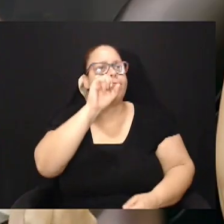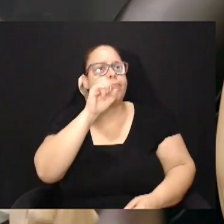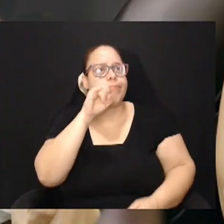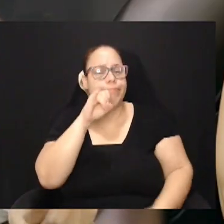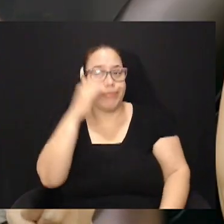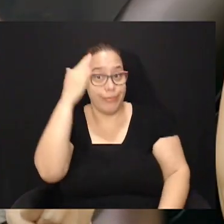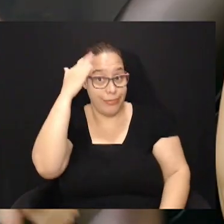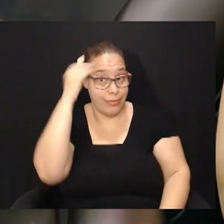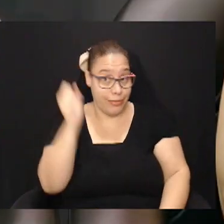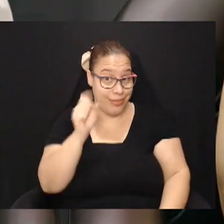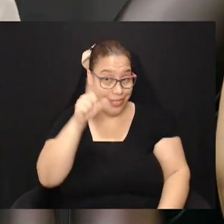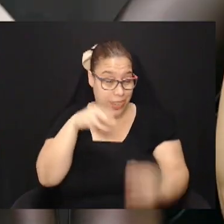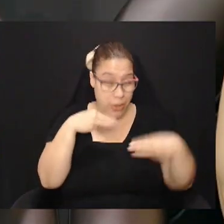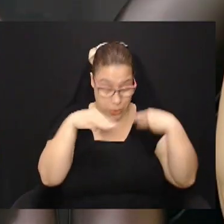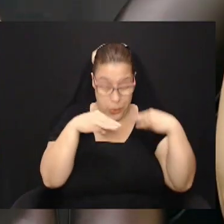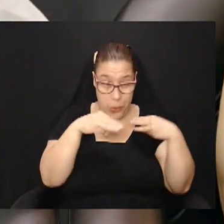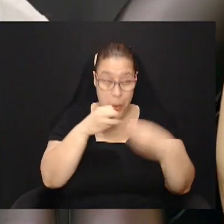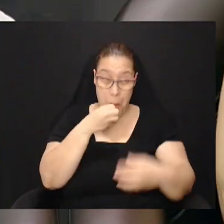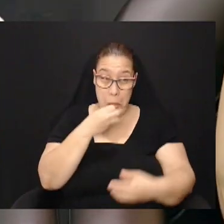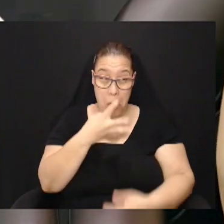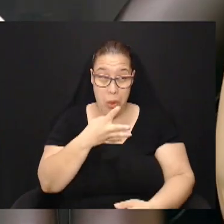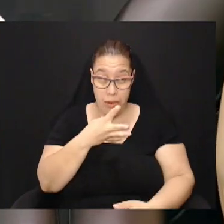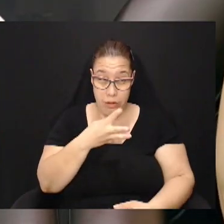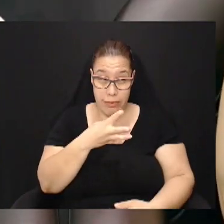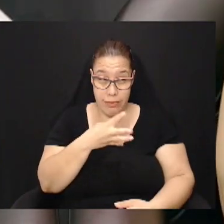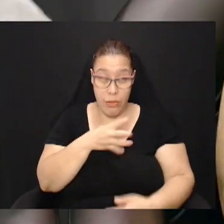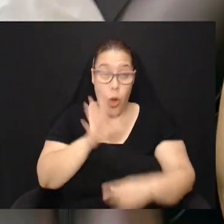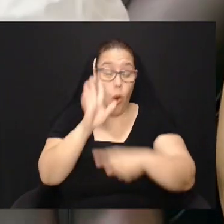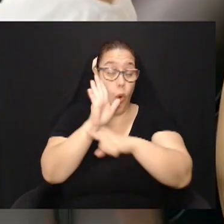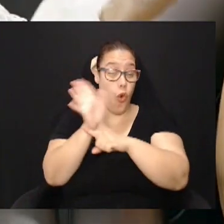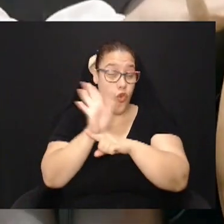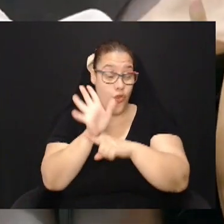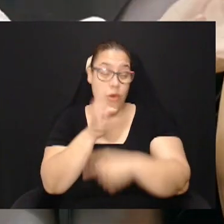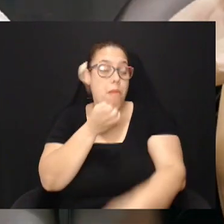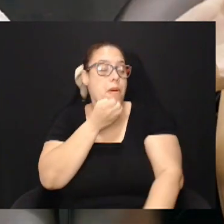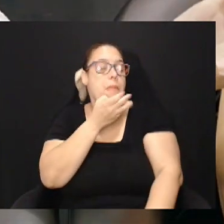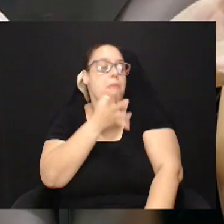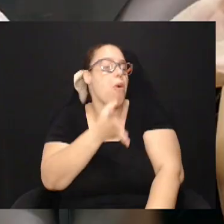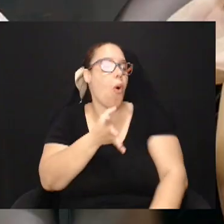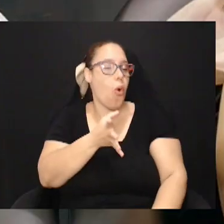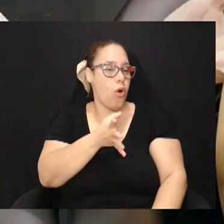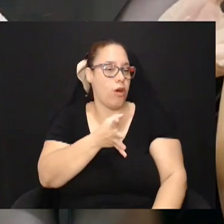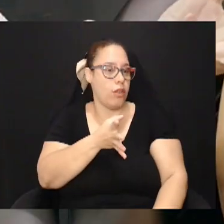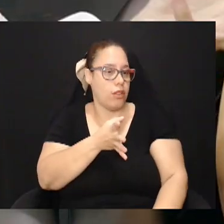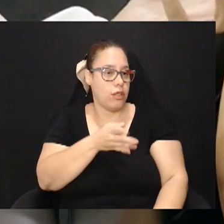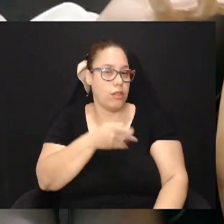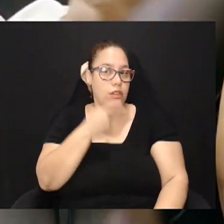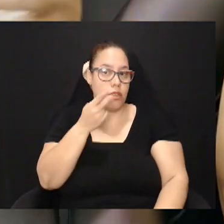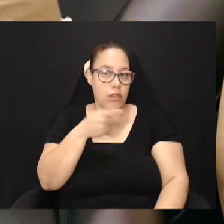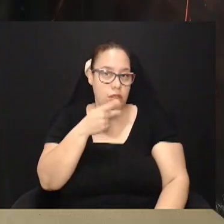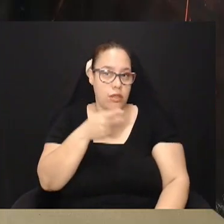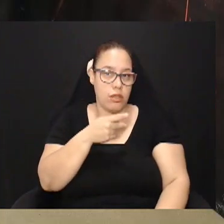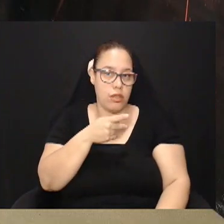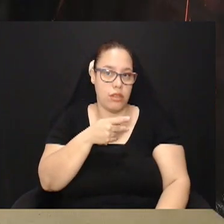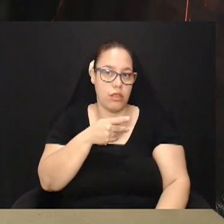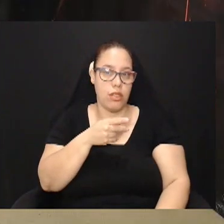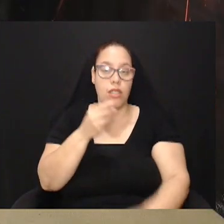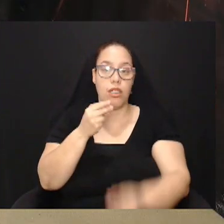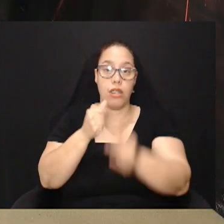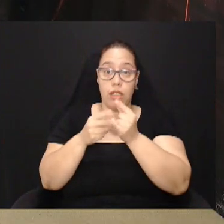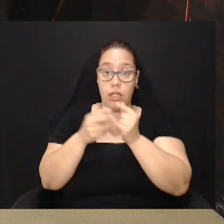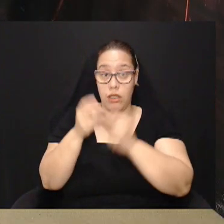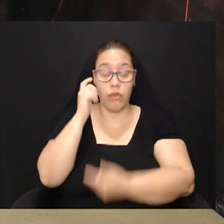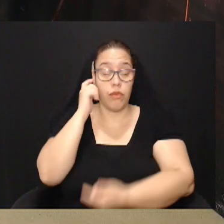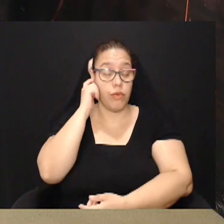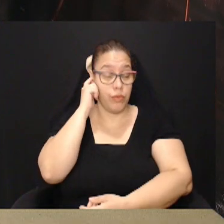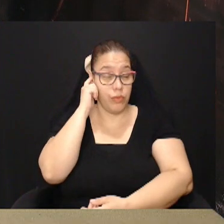uma música boa, um filme bom, né? A gente estava falando divertidamente, né? Sim, maravilhoso, né?